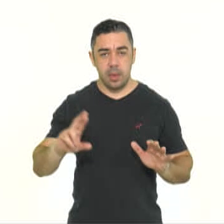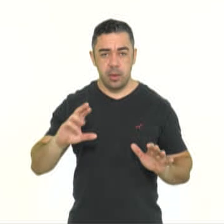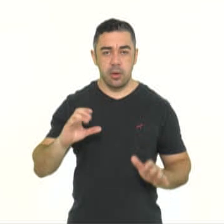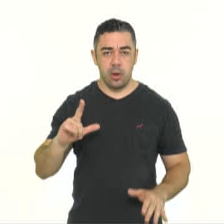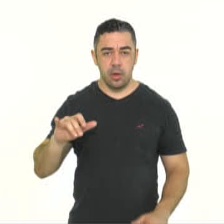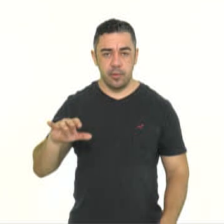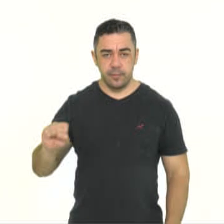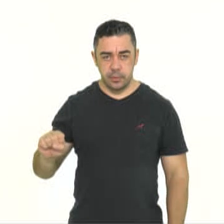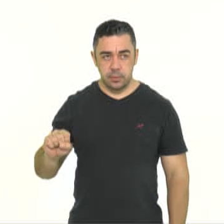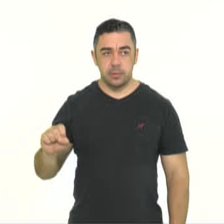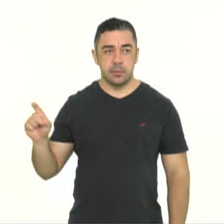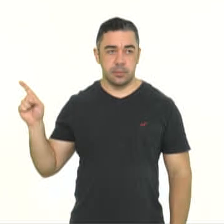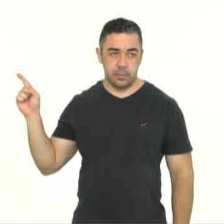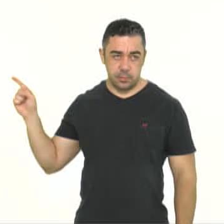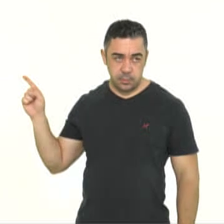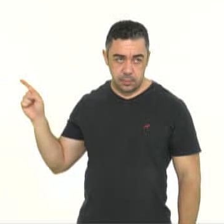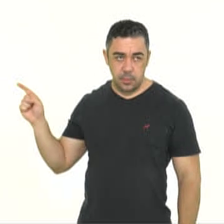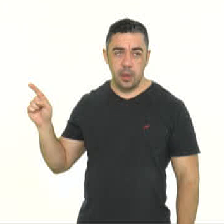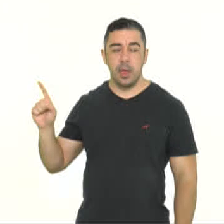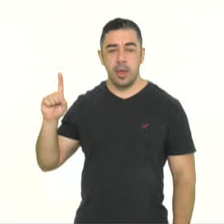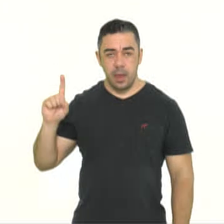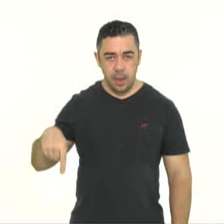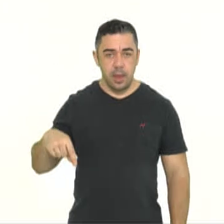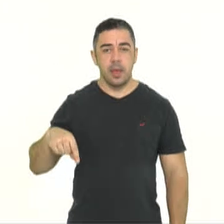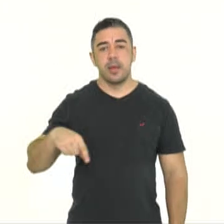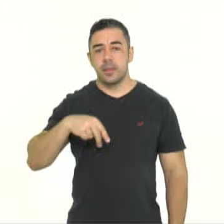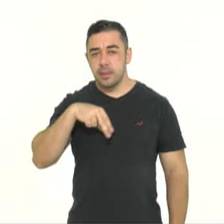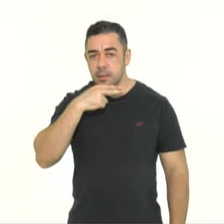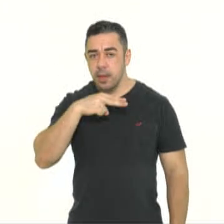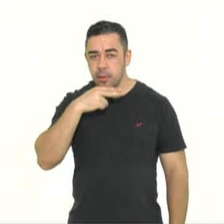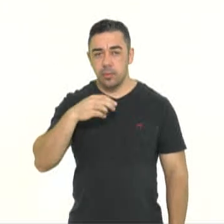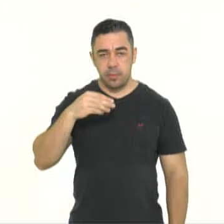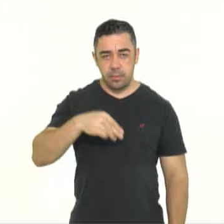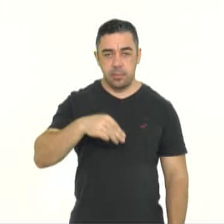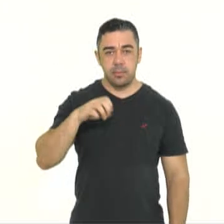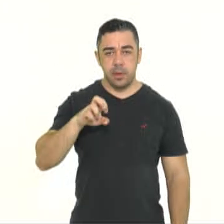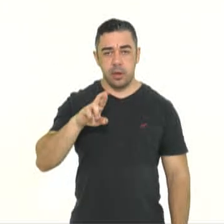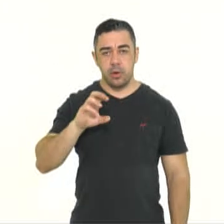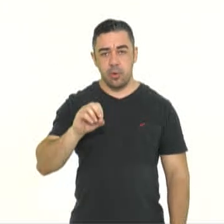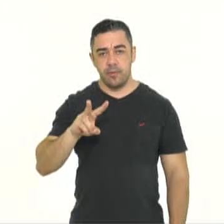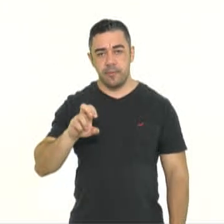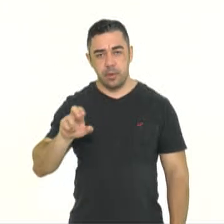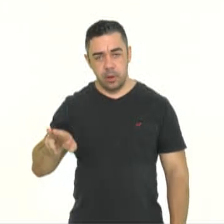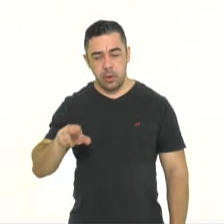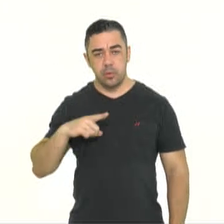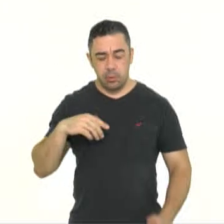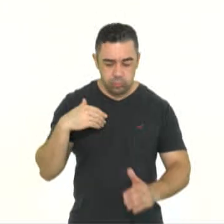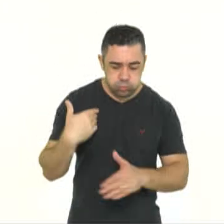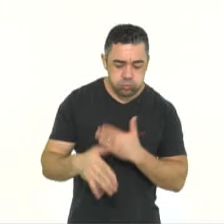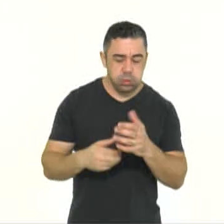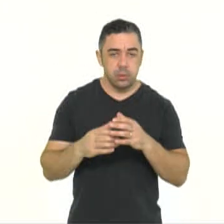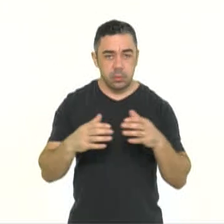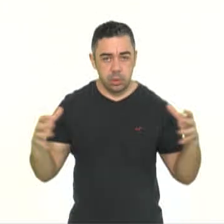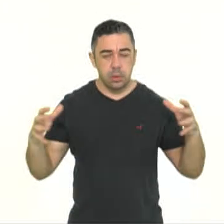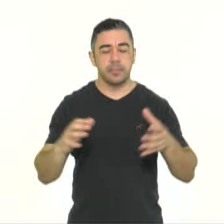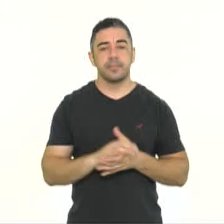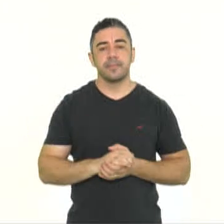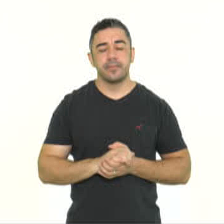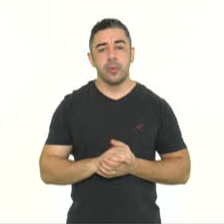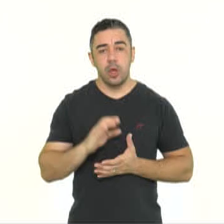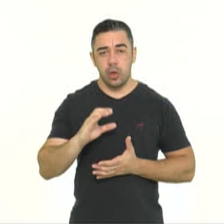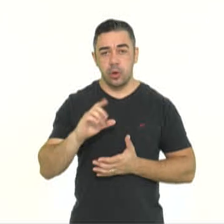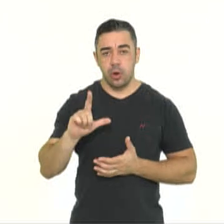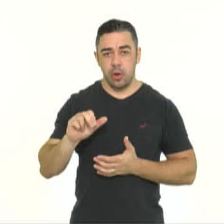neto, inclusive Clovis acredita-se que foi neto de Meroveu, a expansão franca toma mais impulso. O Clovis, além de saber,